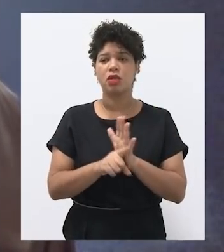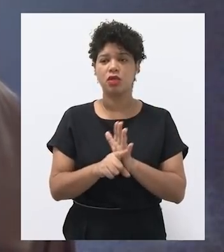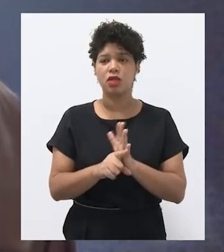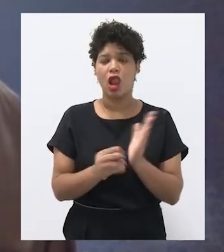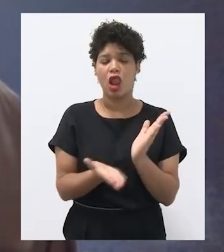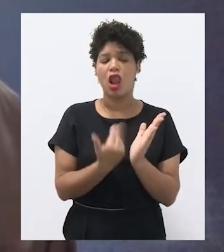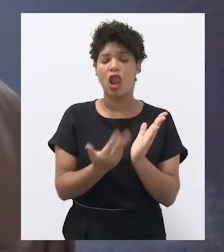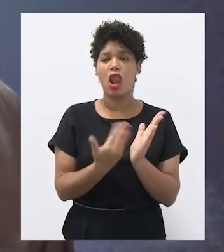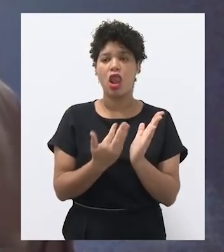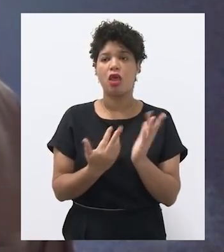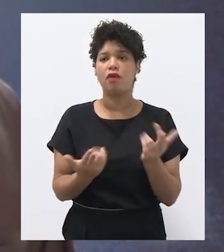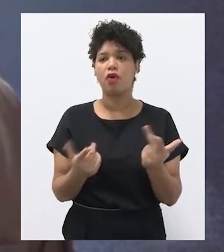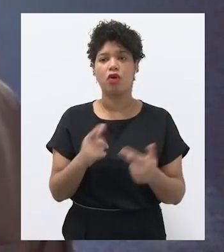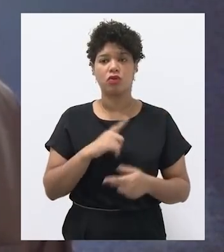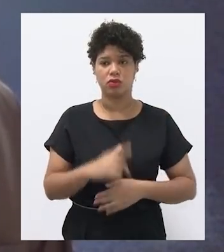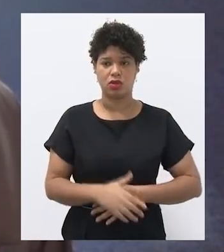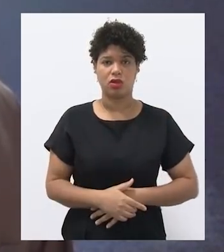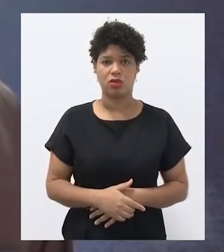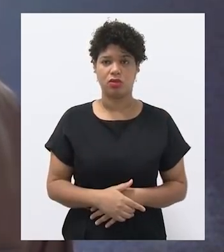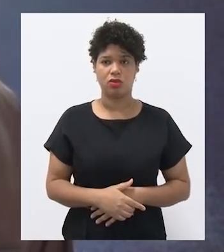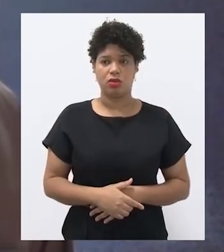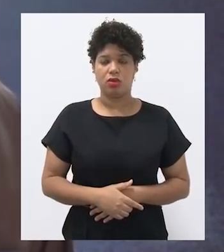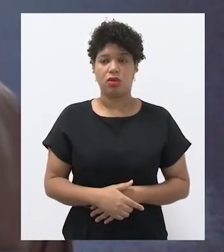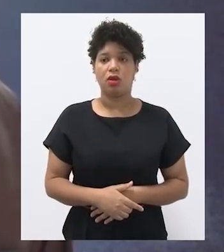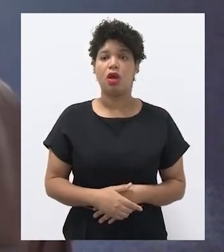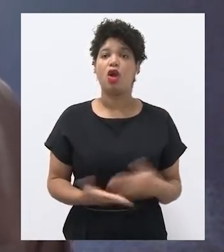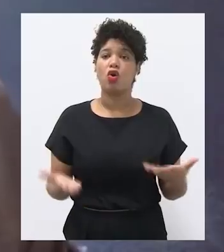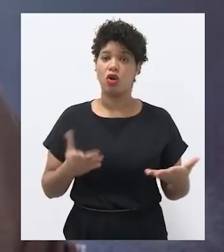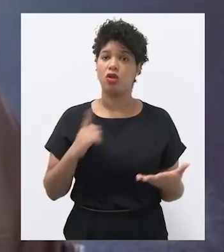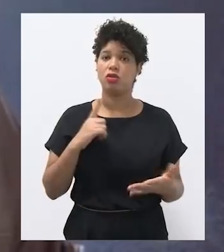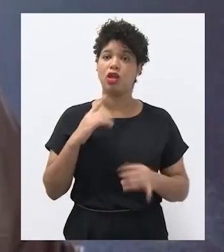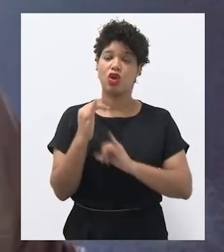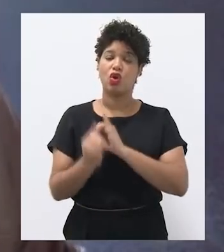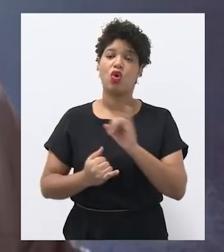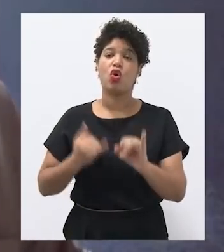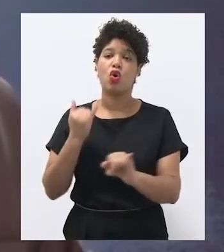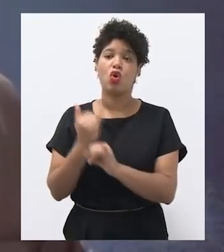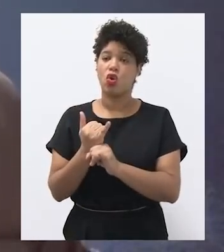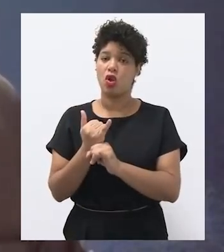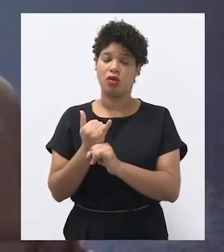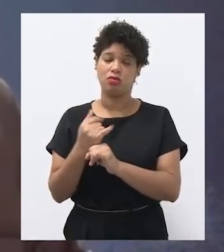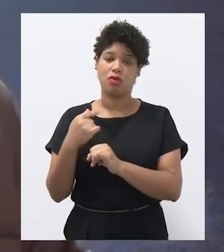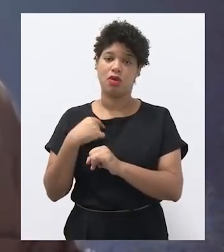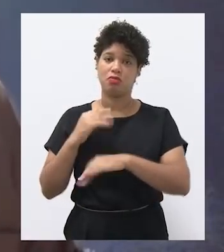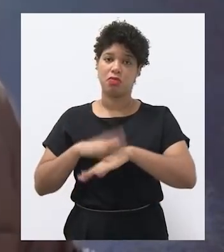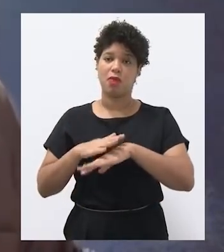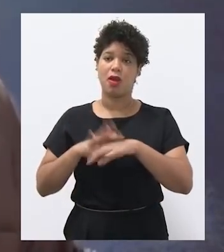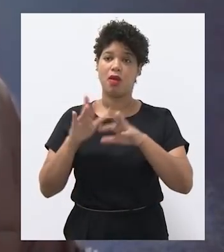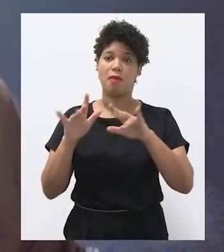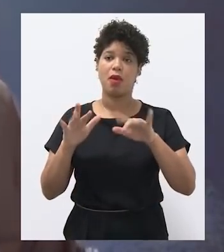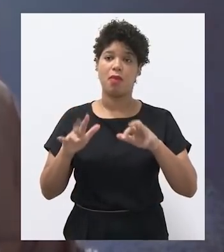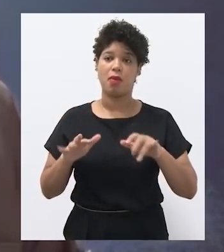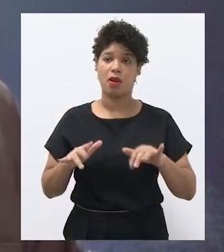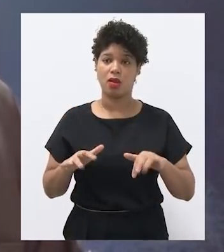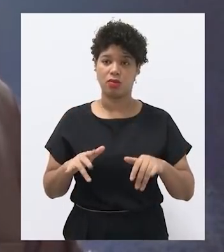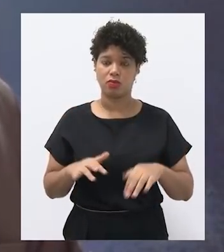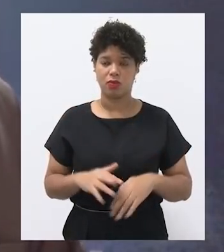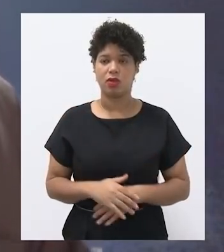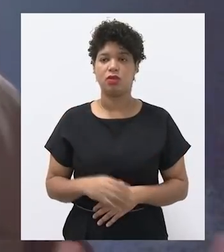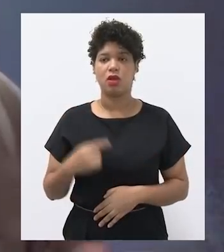livros. Ou seja, eu tenho agora um recurso digital que eu opero como um recurso